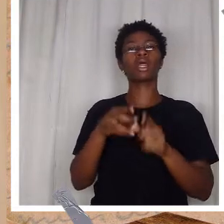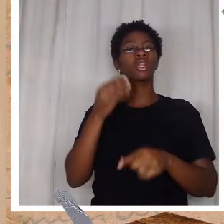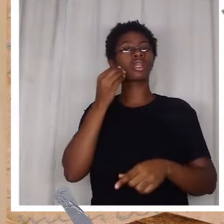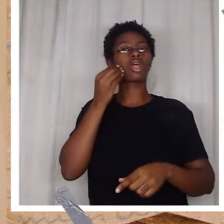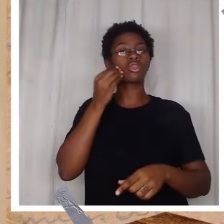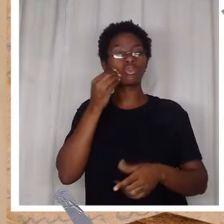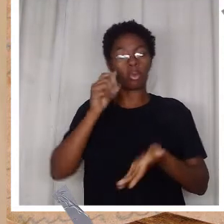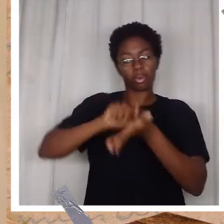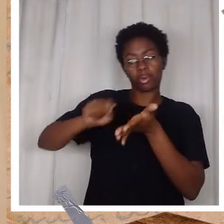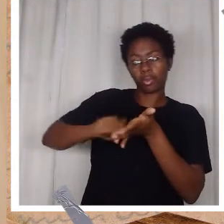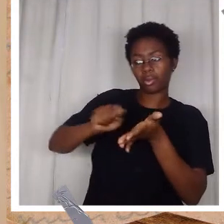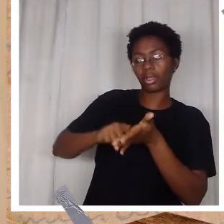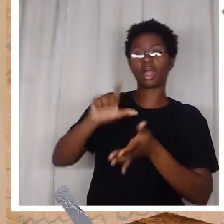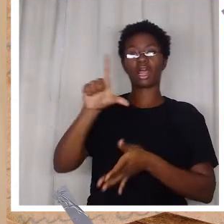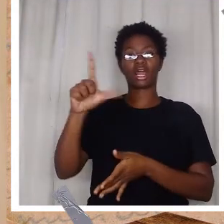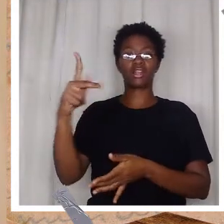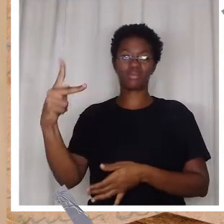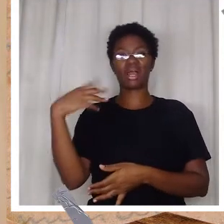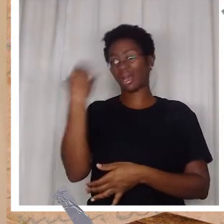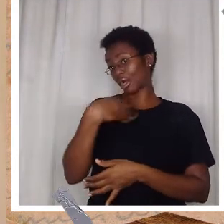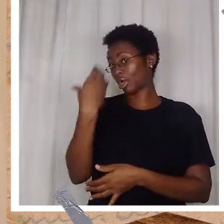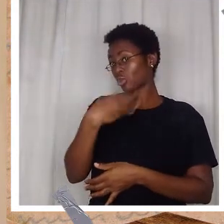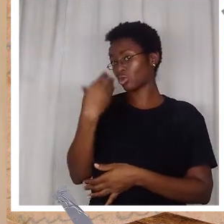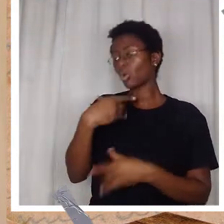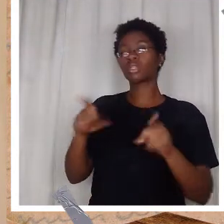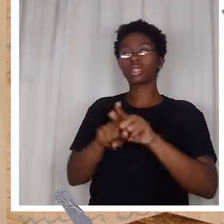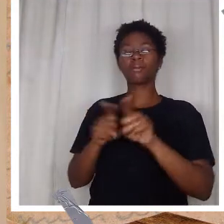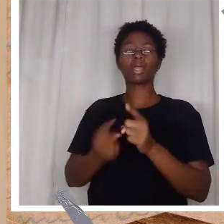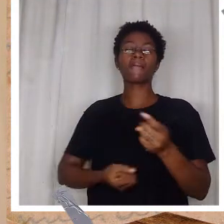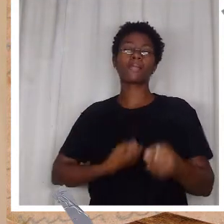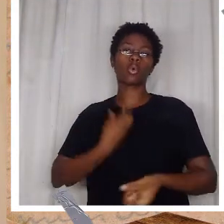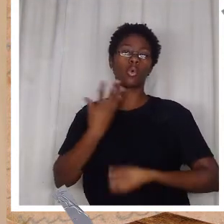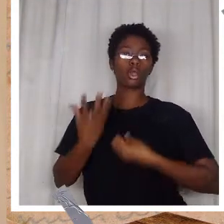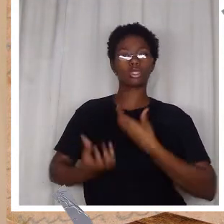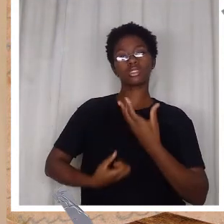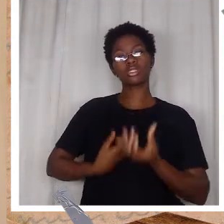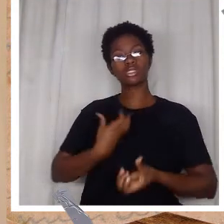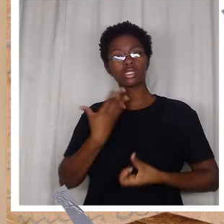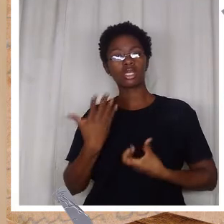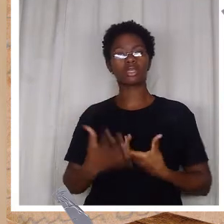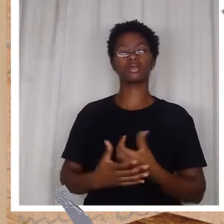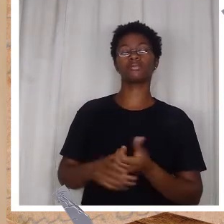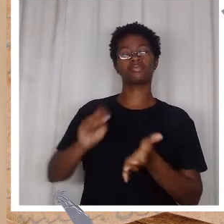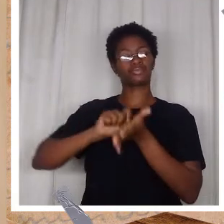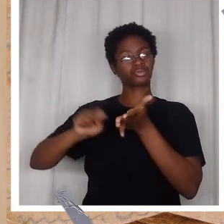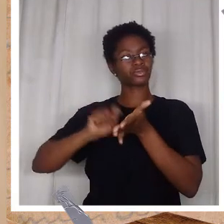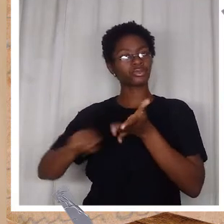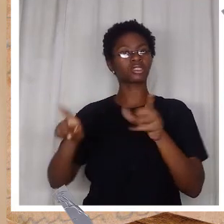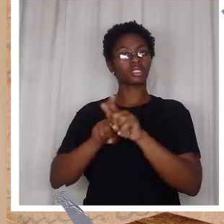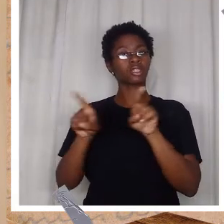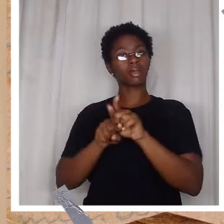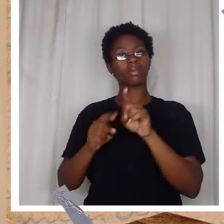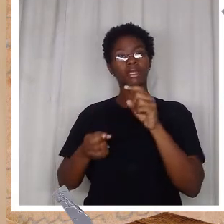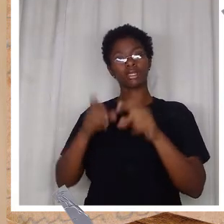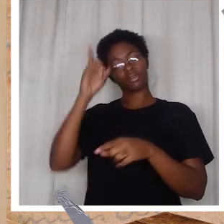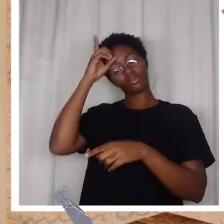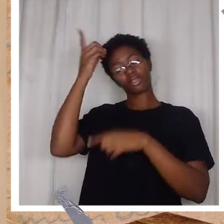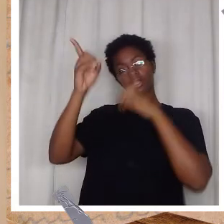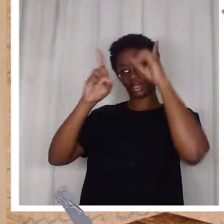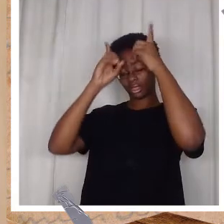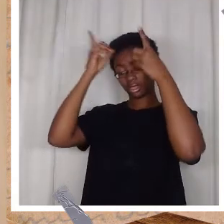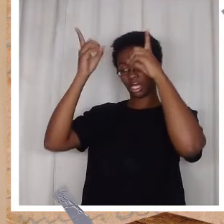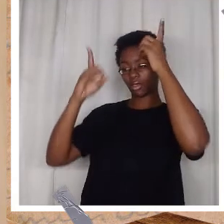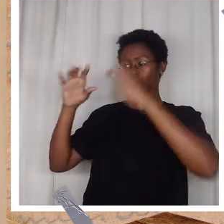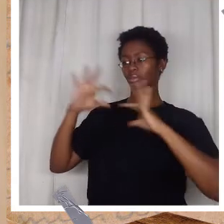e compôs 2 LPs, ela escrevia poemas, ela criava fantasias para